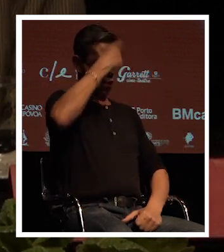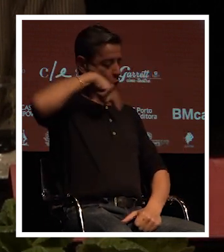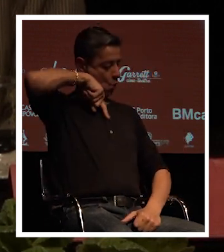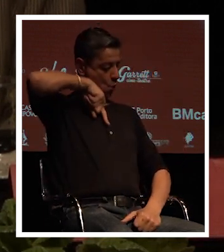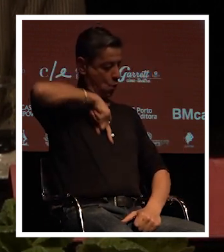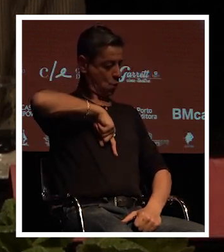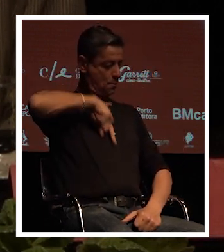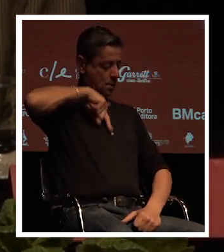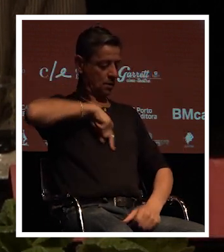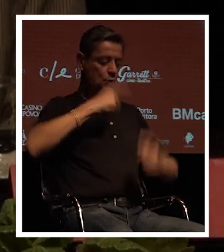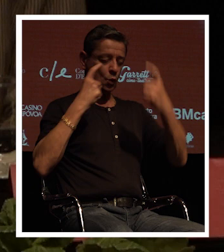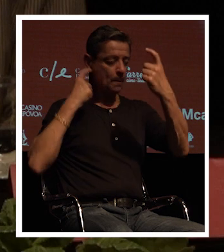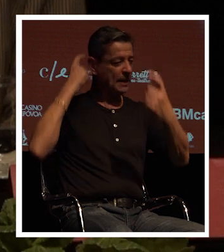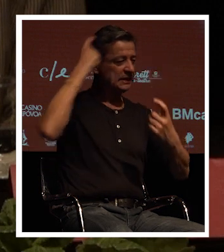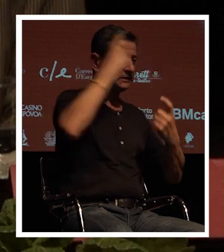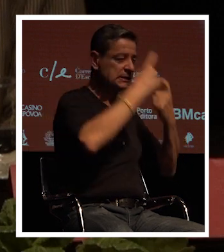o